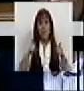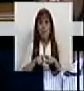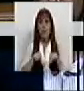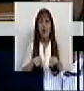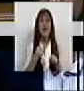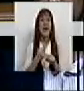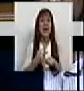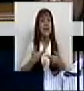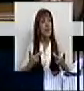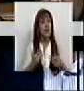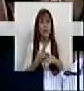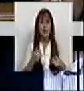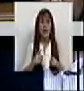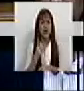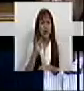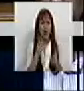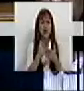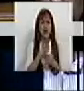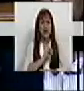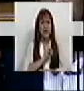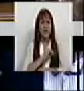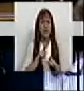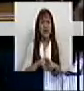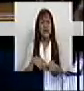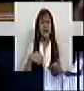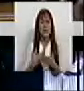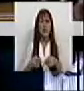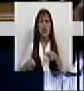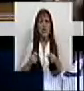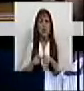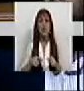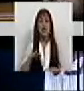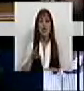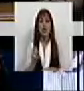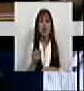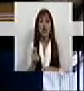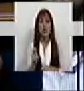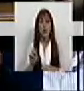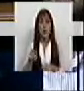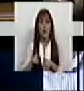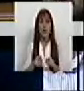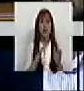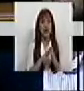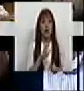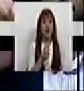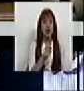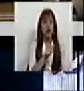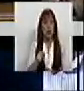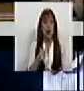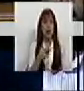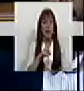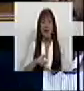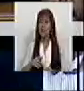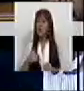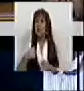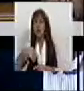esse exercício, porque há dois colégios privados conduzidos e geridos por jesuítas, o Colégio São João de Brito e o Colégio